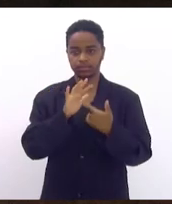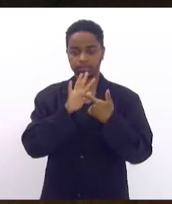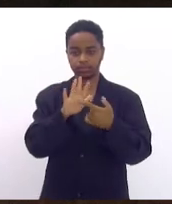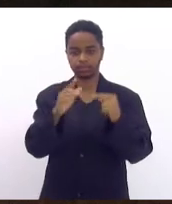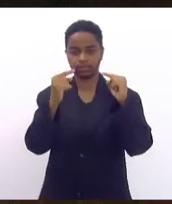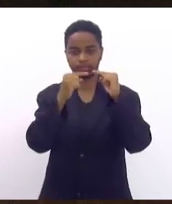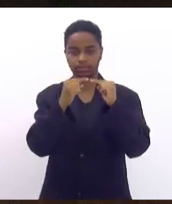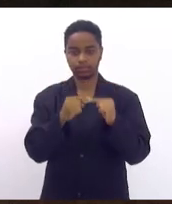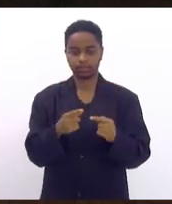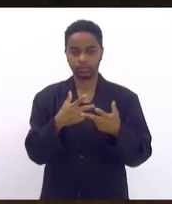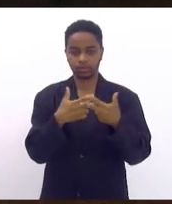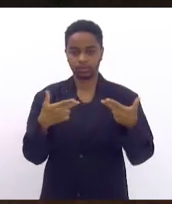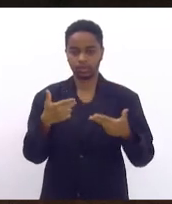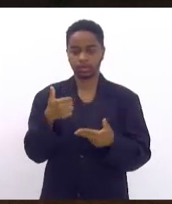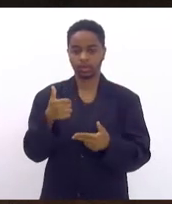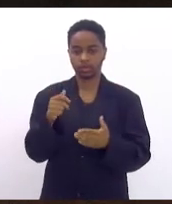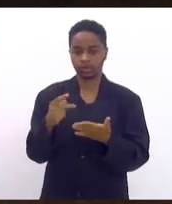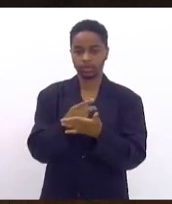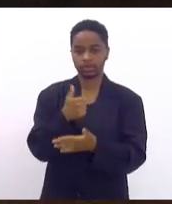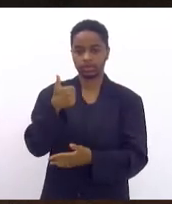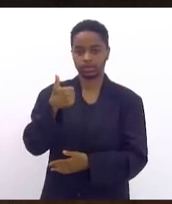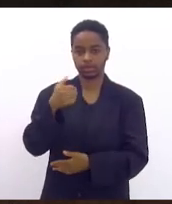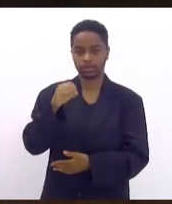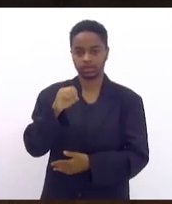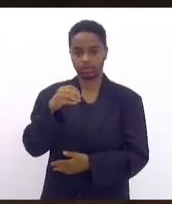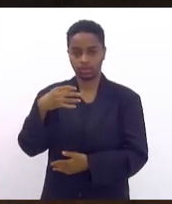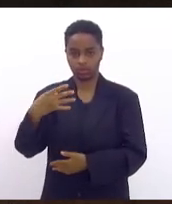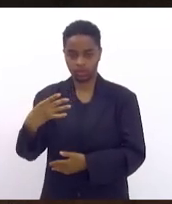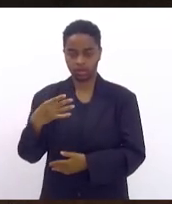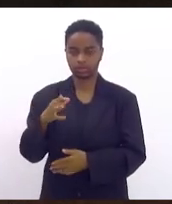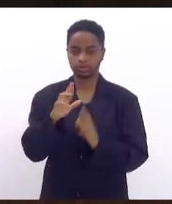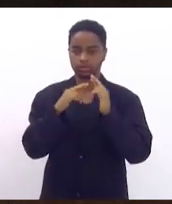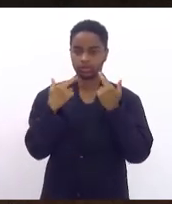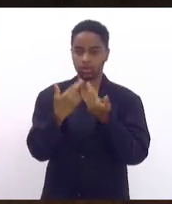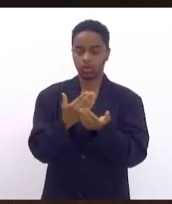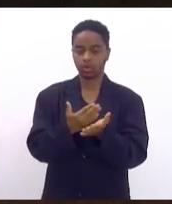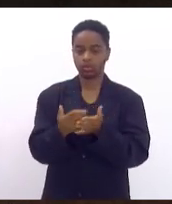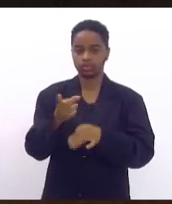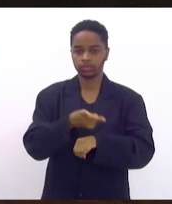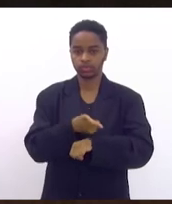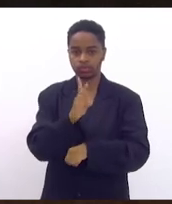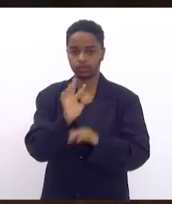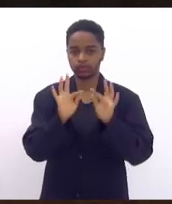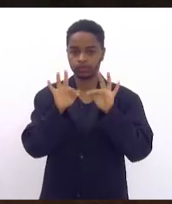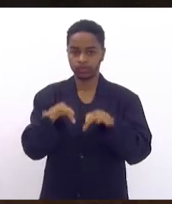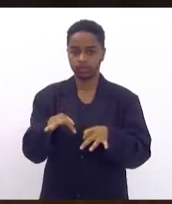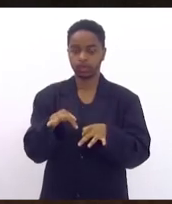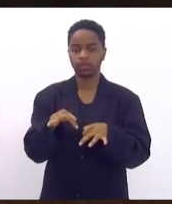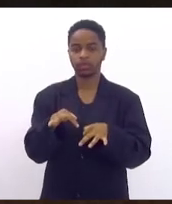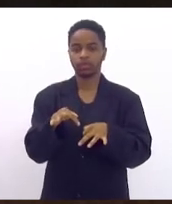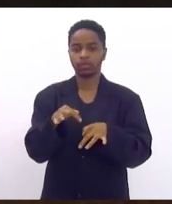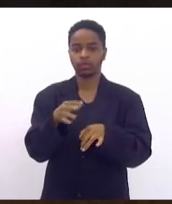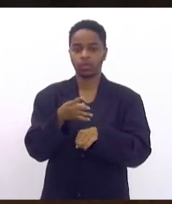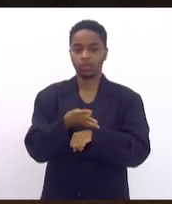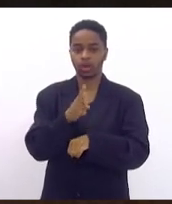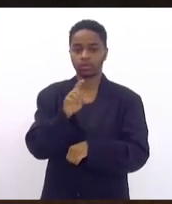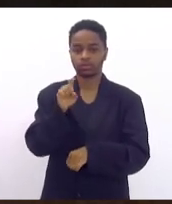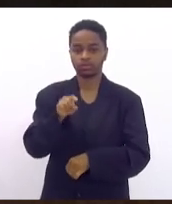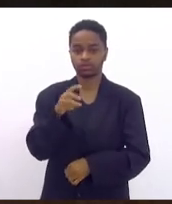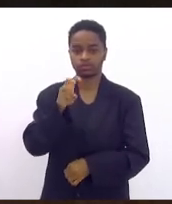exatidão o ocorrido na 104ª sessão ordinária, iniciada às 14 horas e encerrada às 16 horas e 50